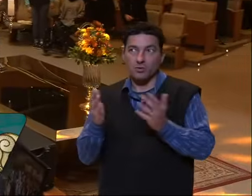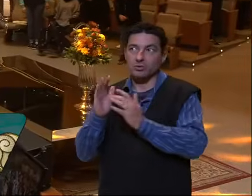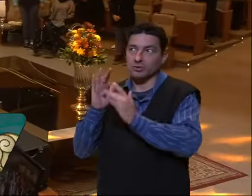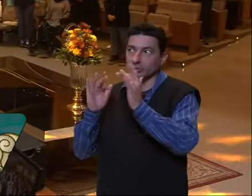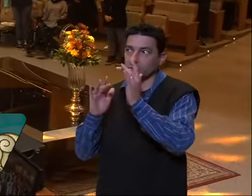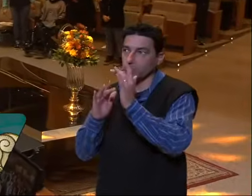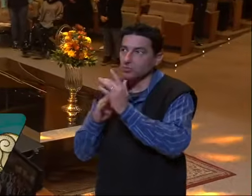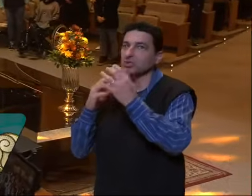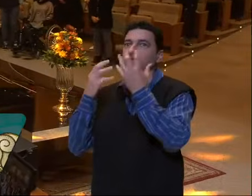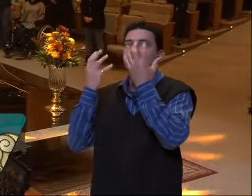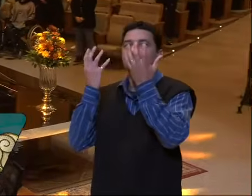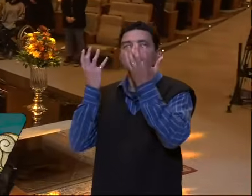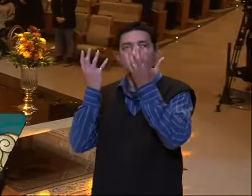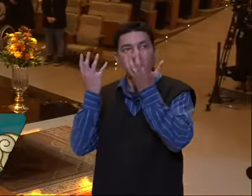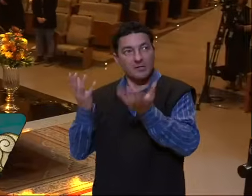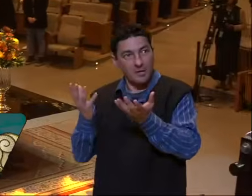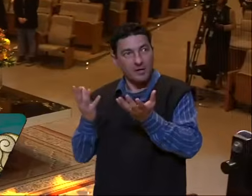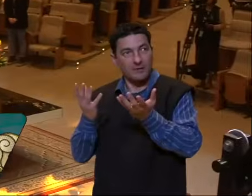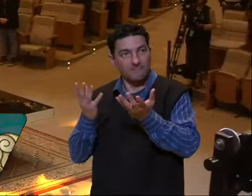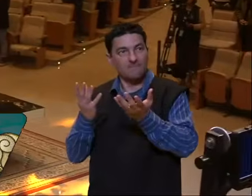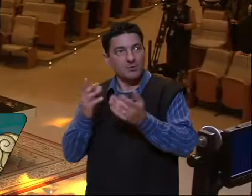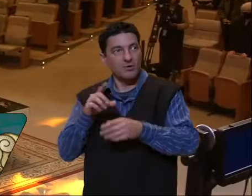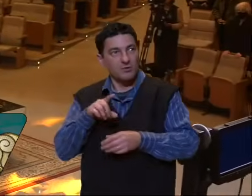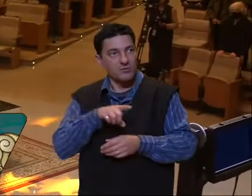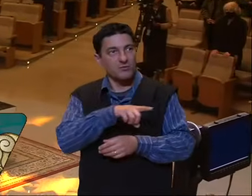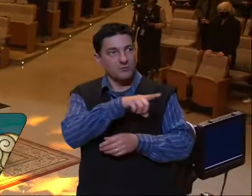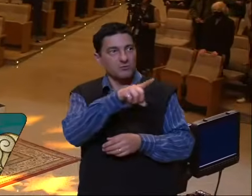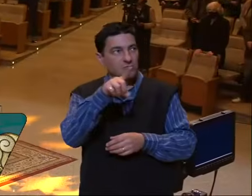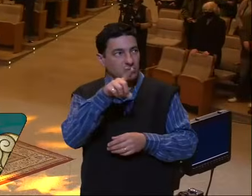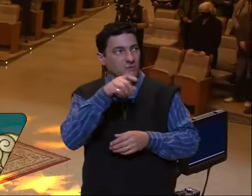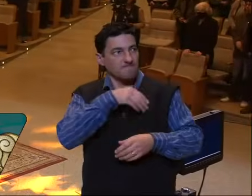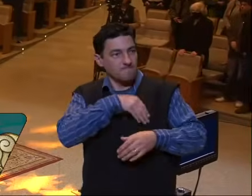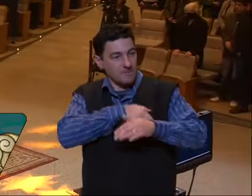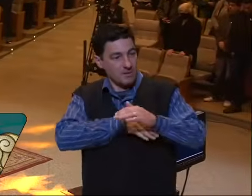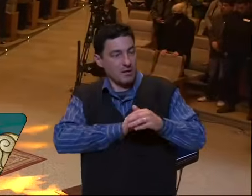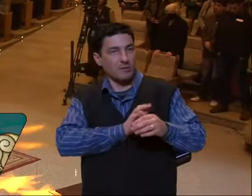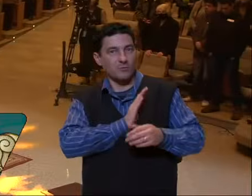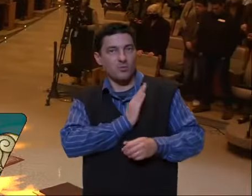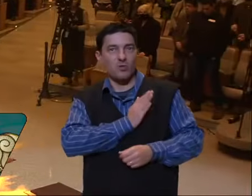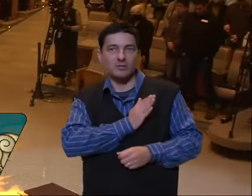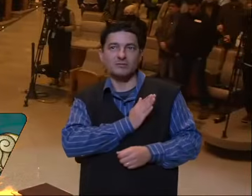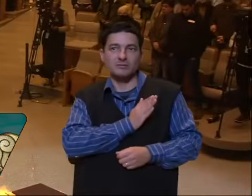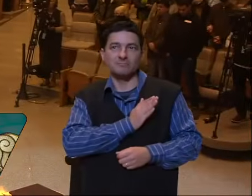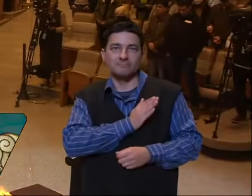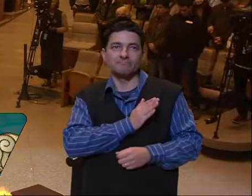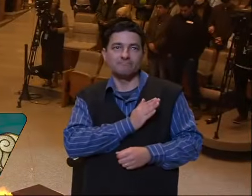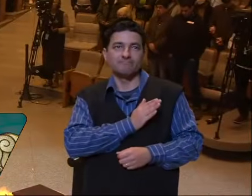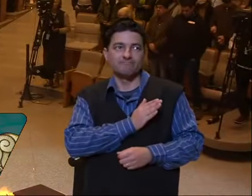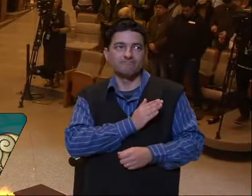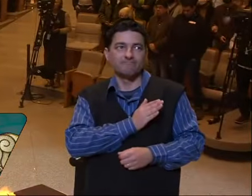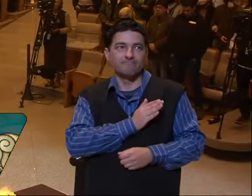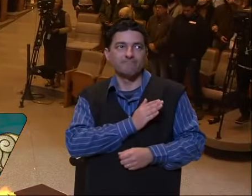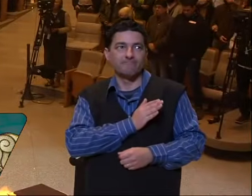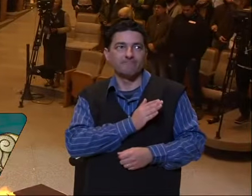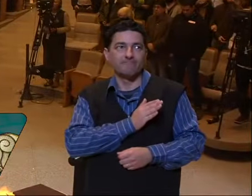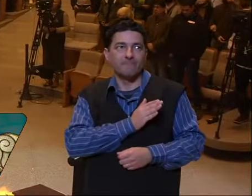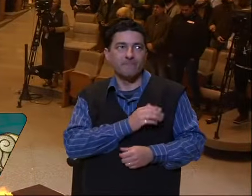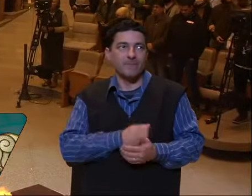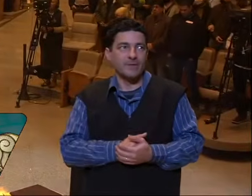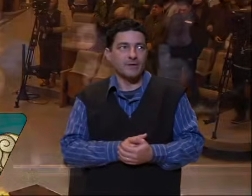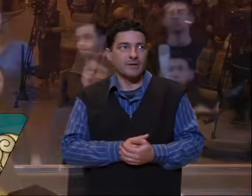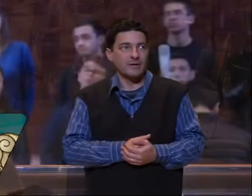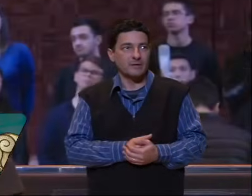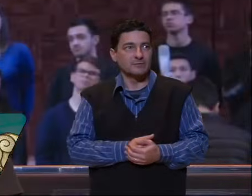vida. Ele morreu, desceu ao Hades, tomou as chaves da morte, do inferno.